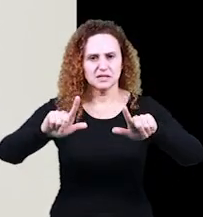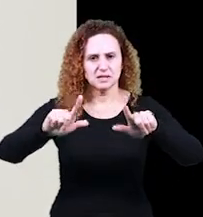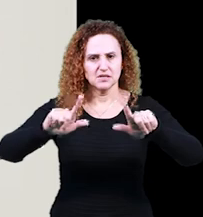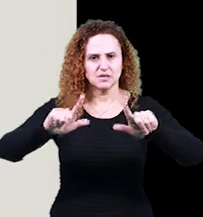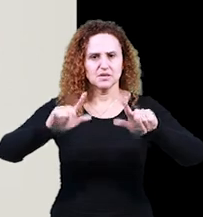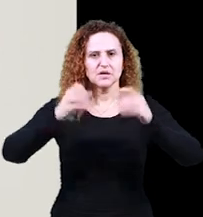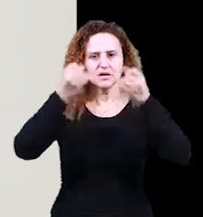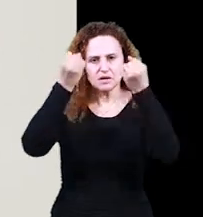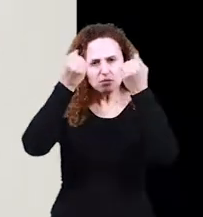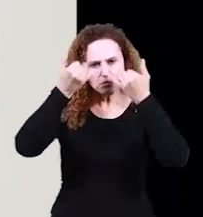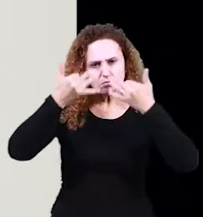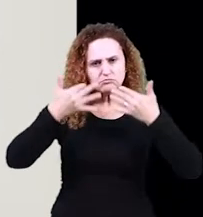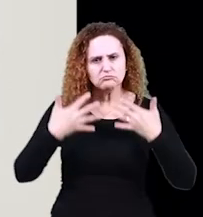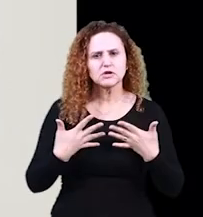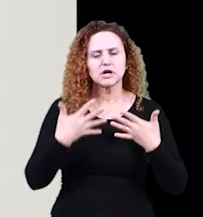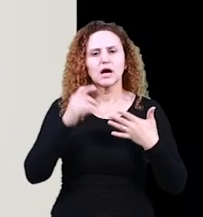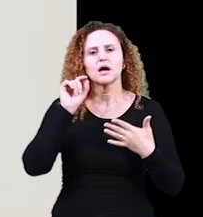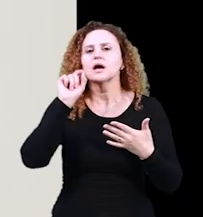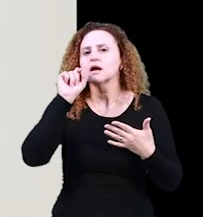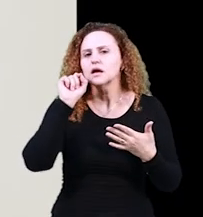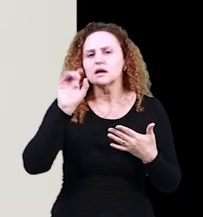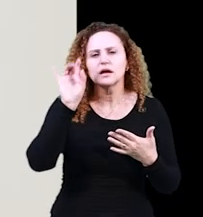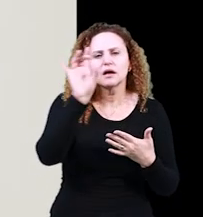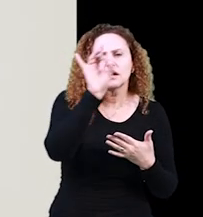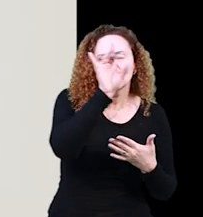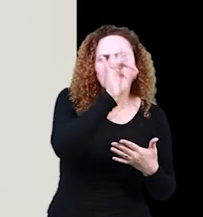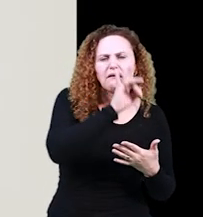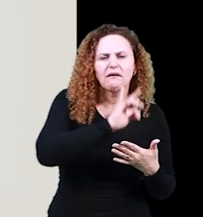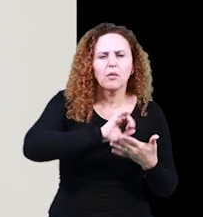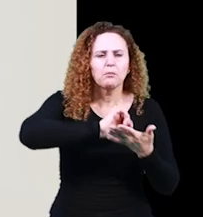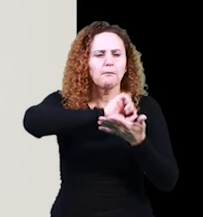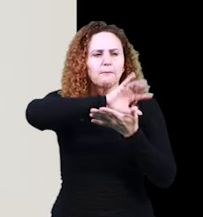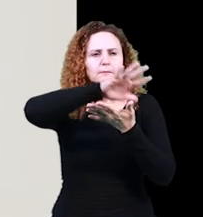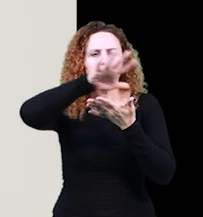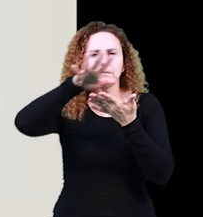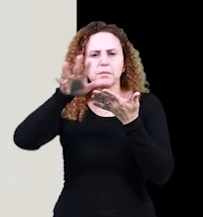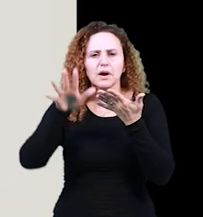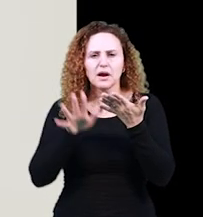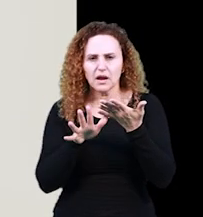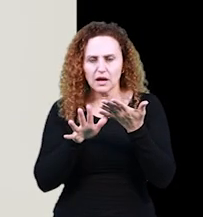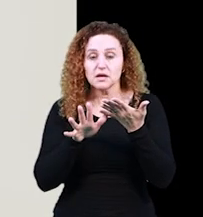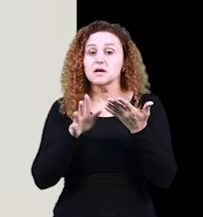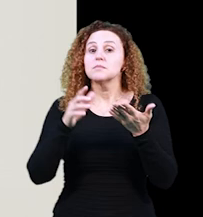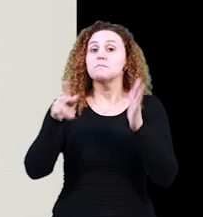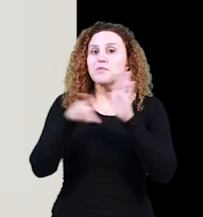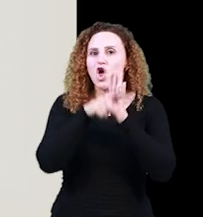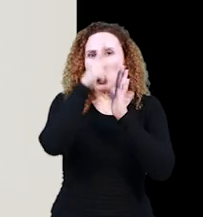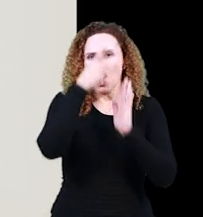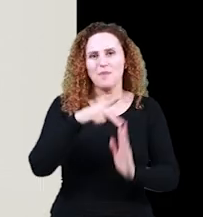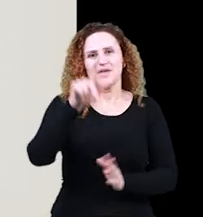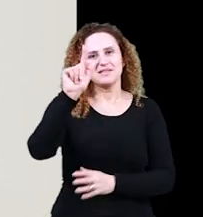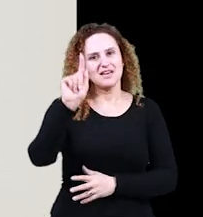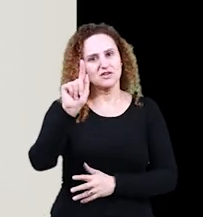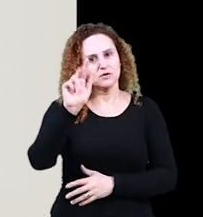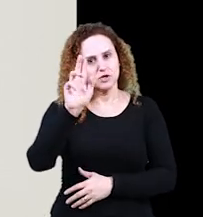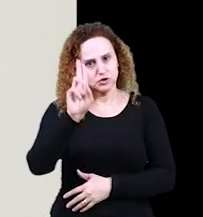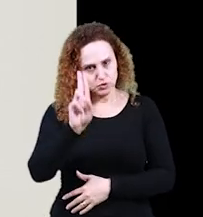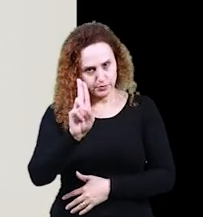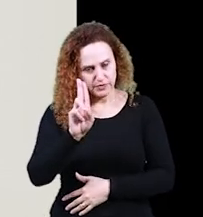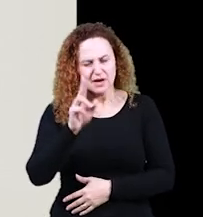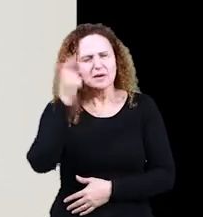apresentam e que podem ser explicadas segundo leque de opções disponíveis na própria G ouro ou seja por exemplo